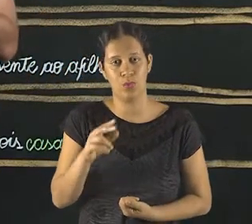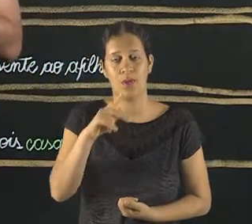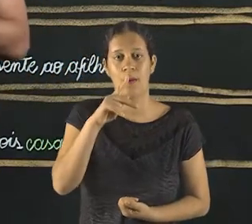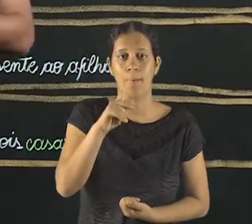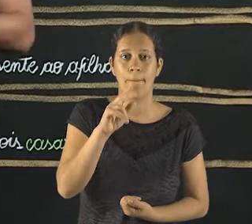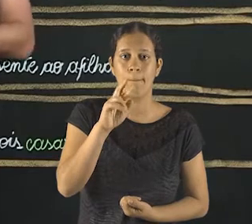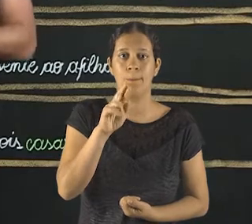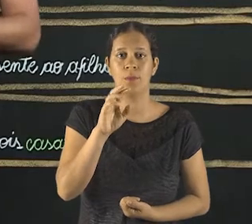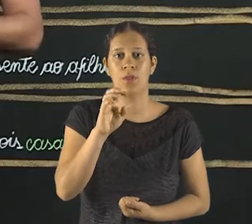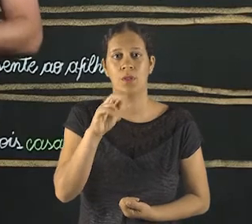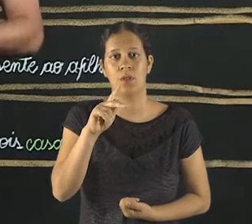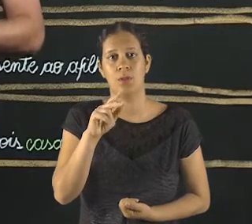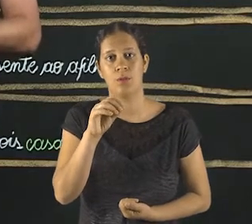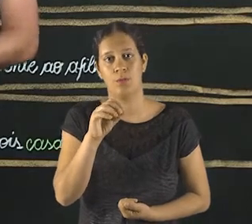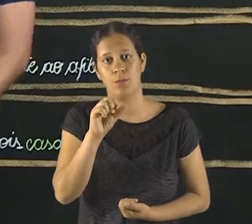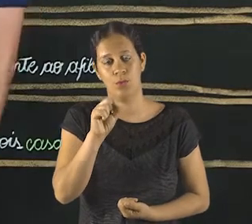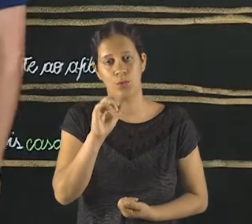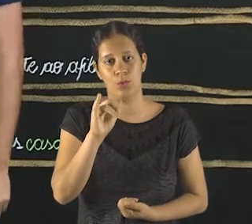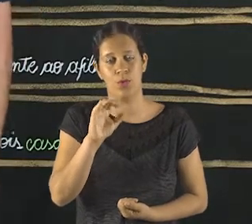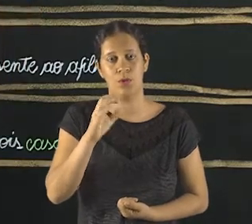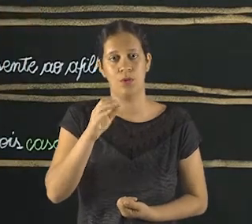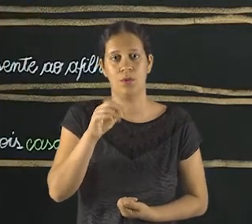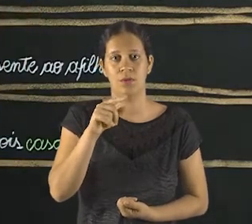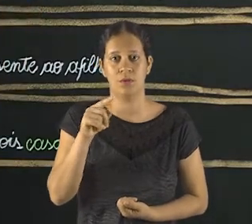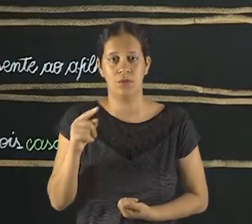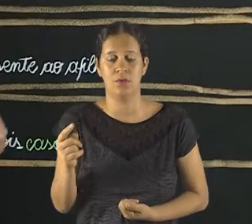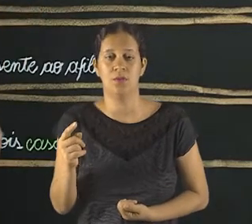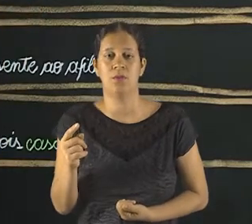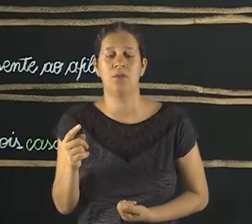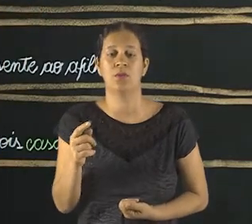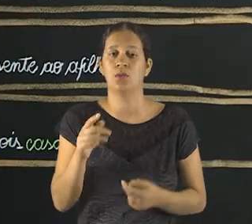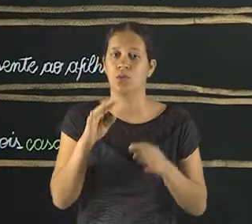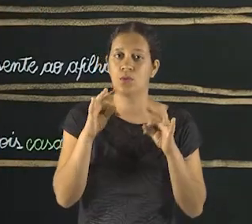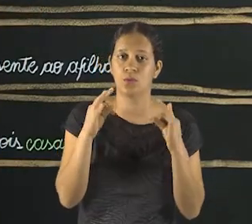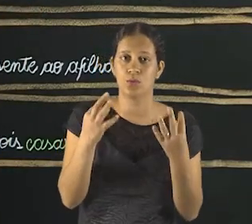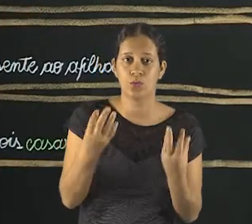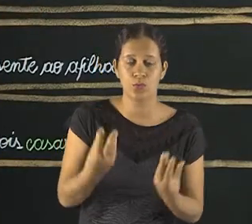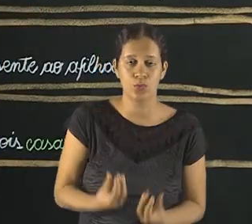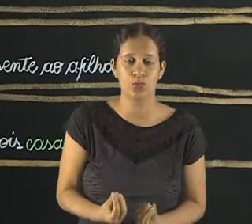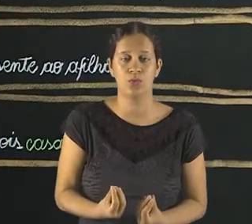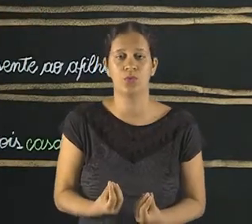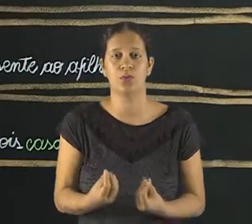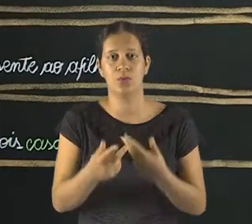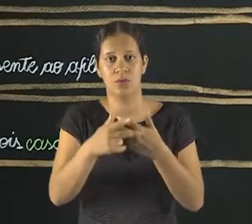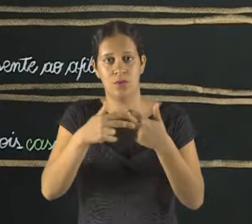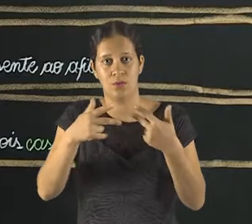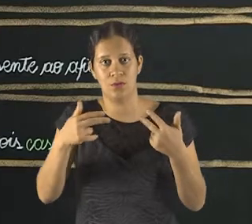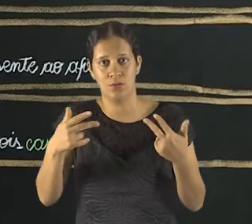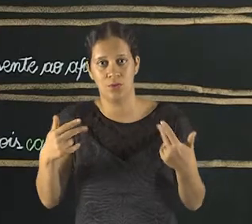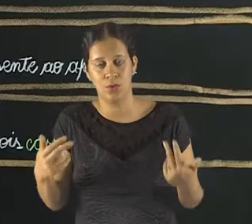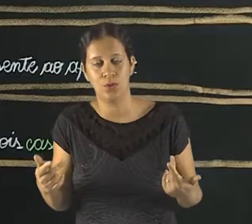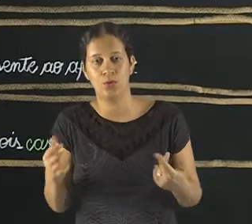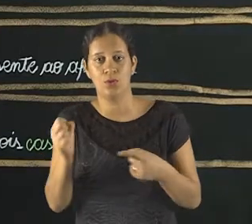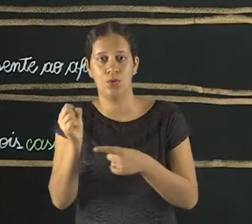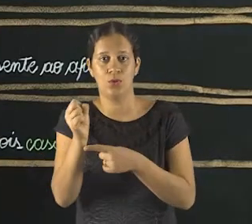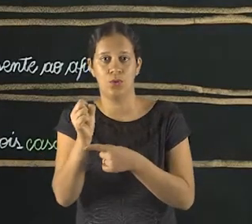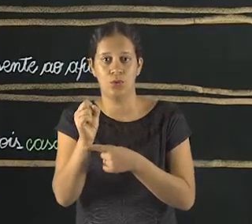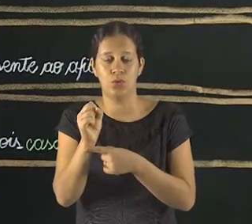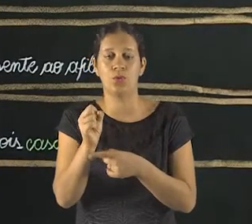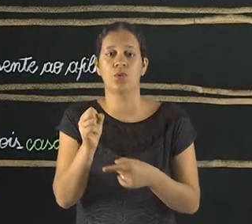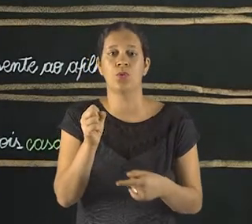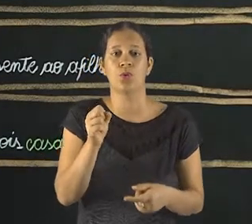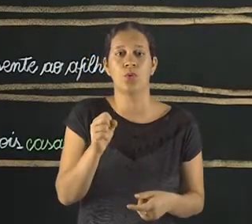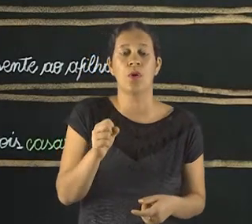entrega algo a alguém. Então eu preciso marcar na minha oração todos esses elementos. Eu tenho